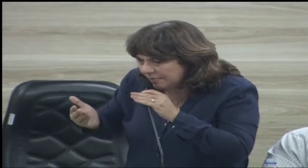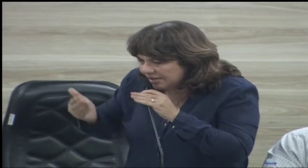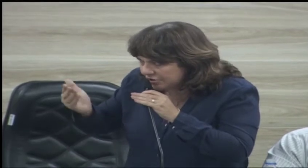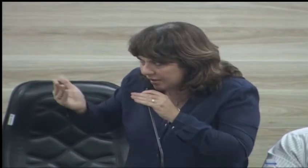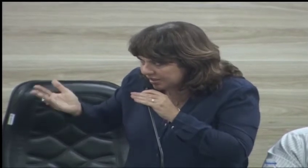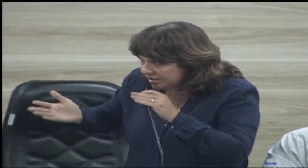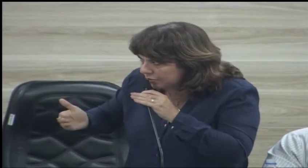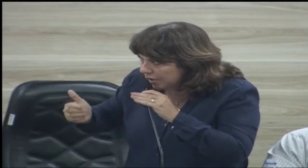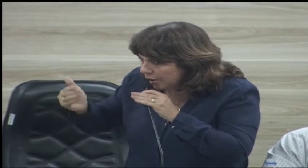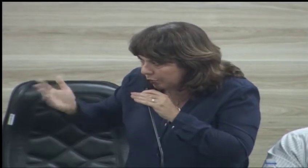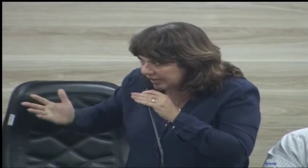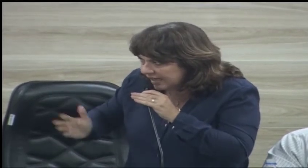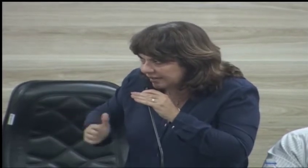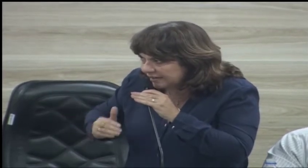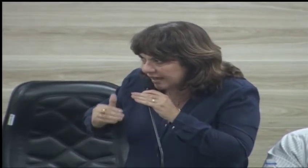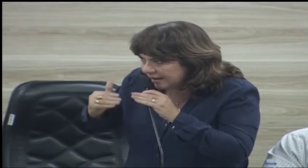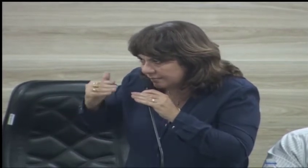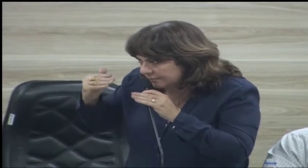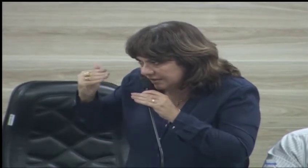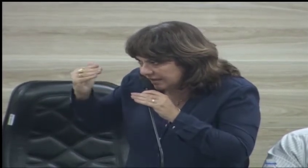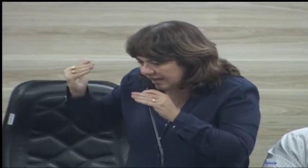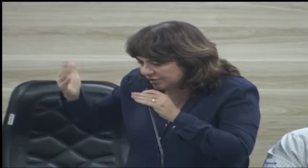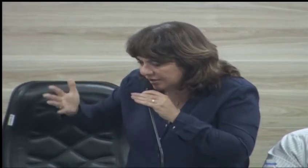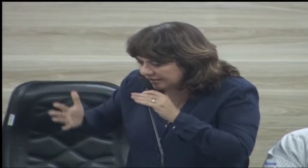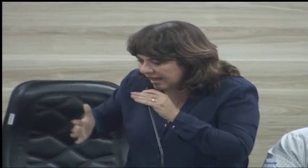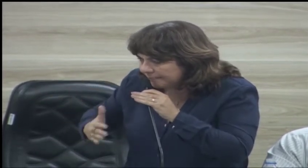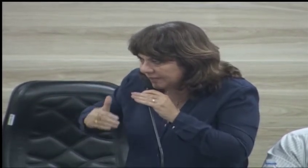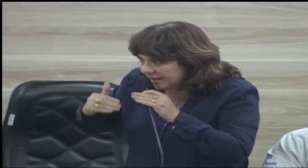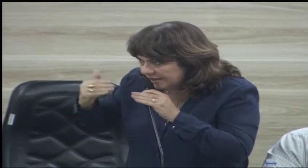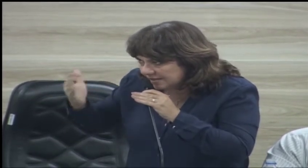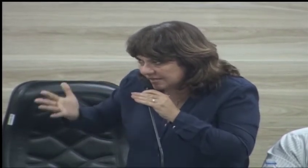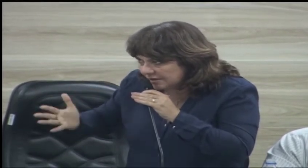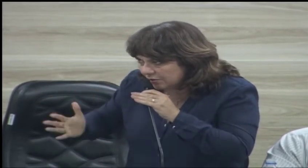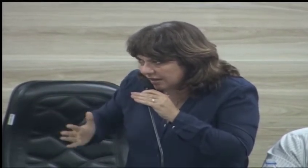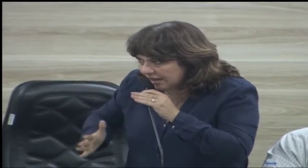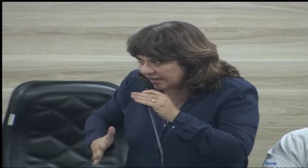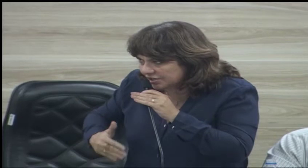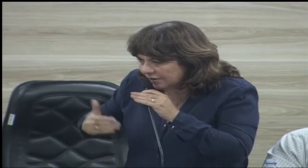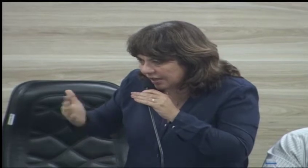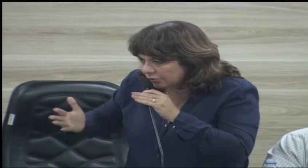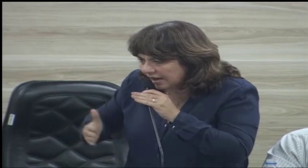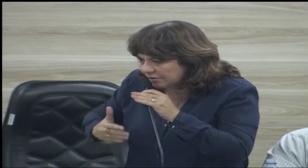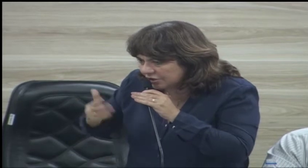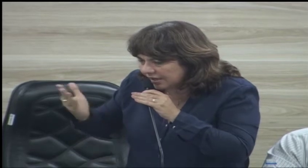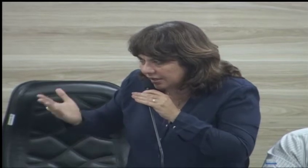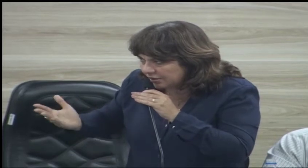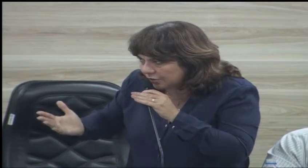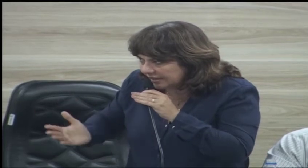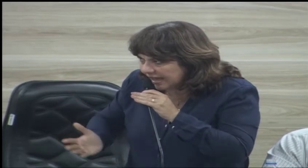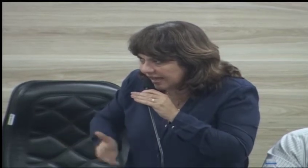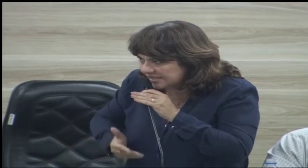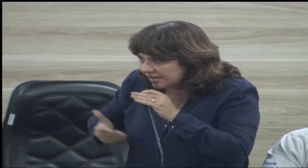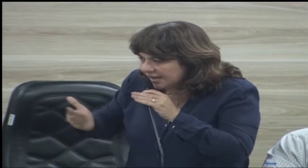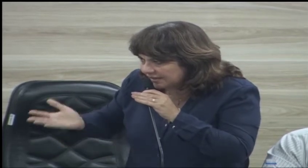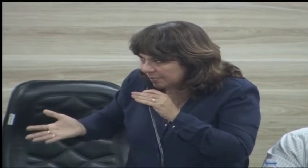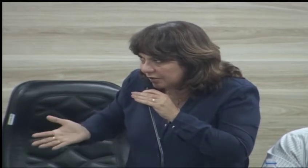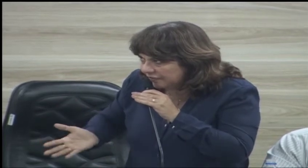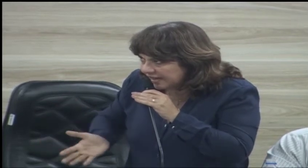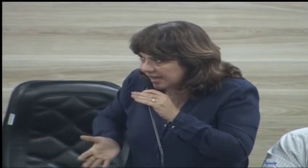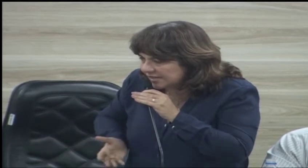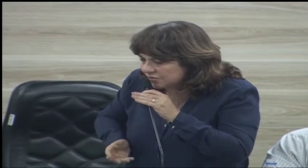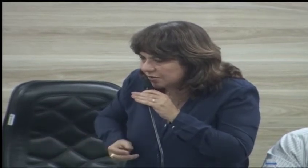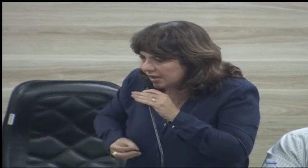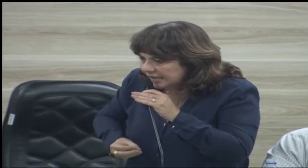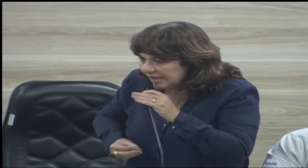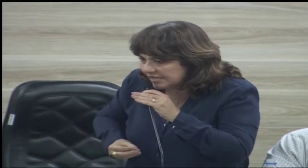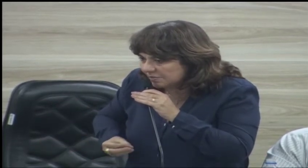Mas também acho que é uma questão política, a gente está nessa questão eleitoral, acho que acredito que a DRS também não